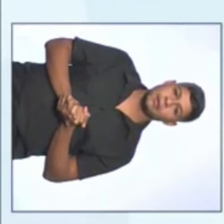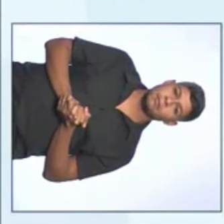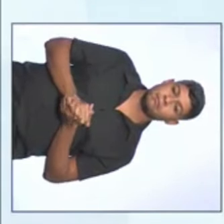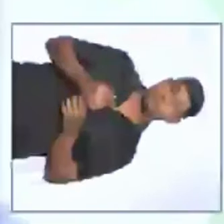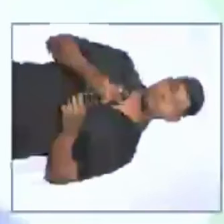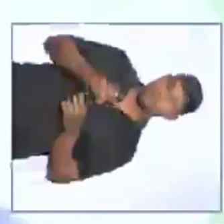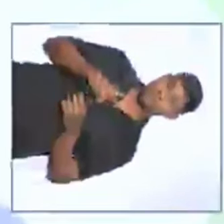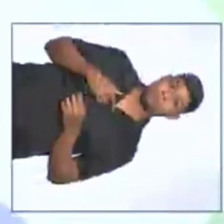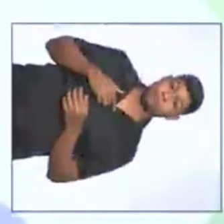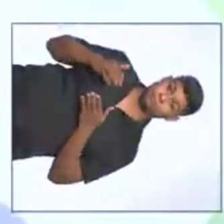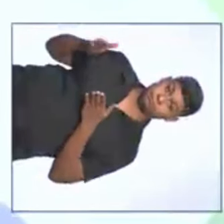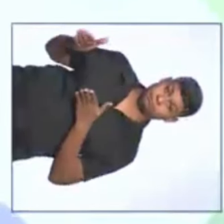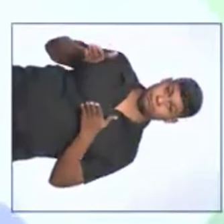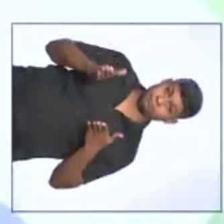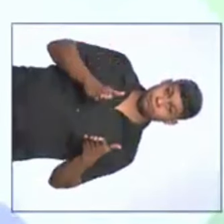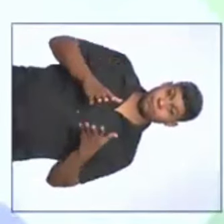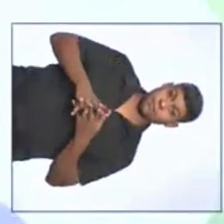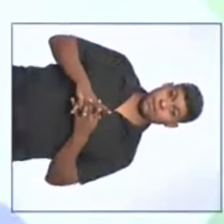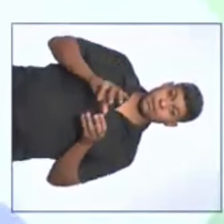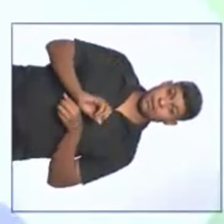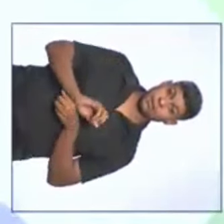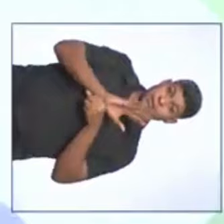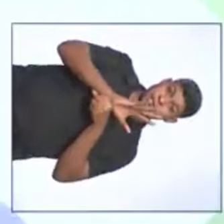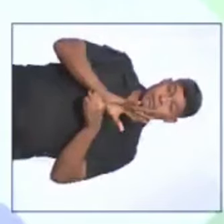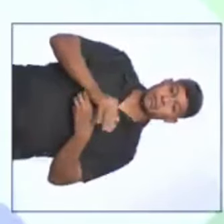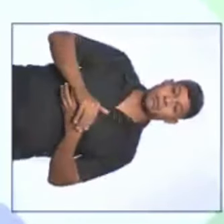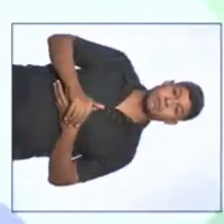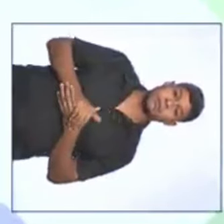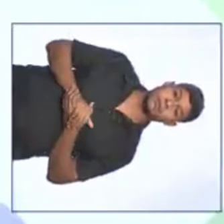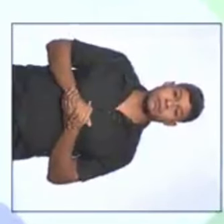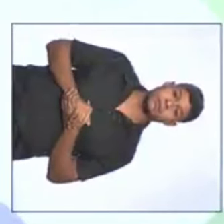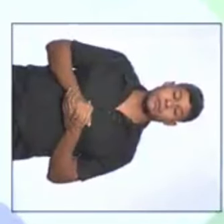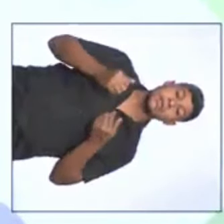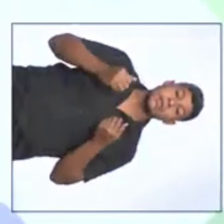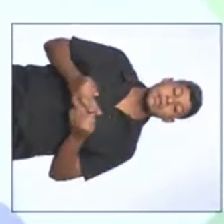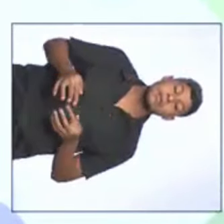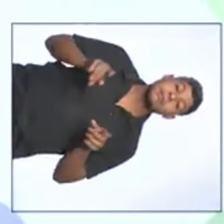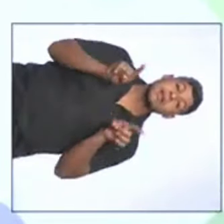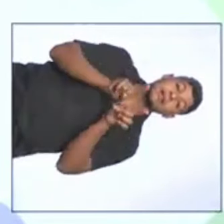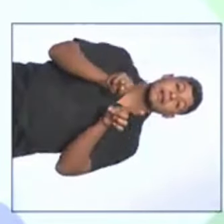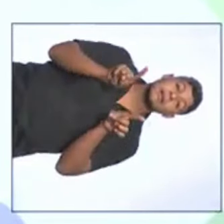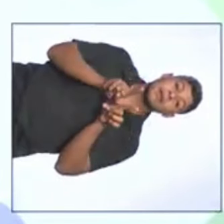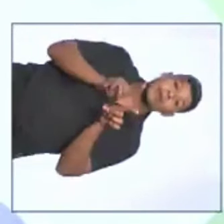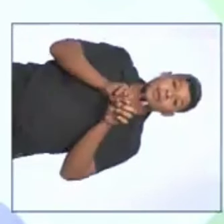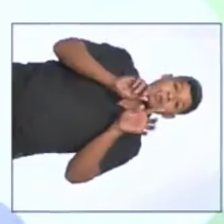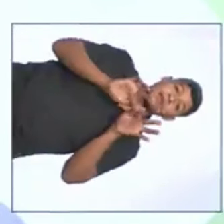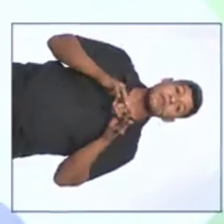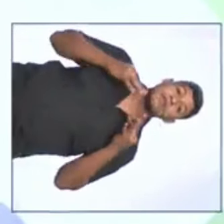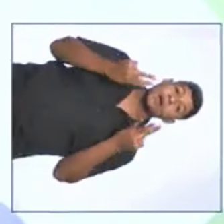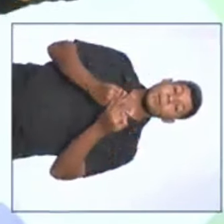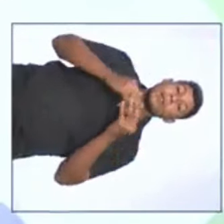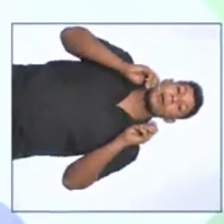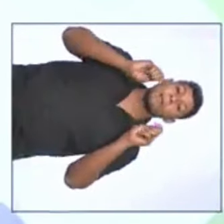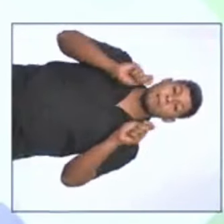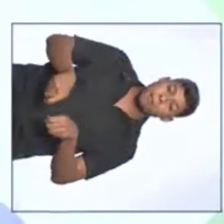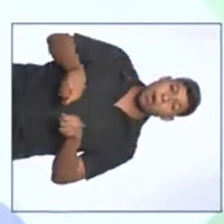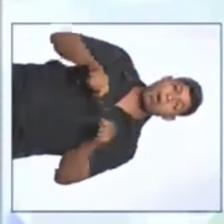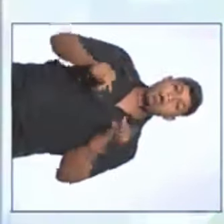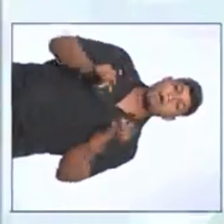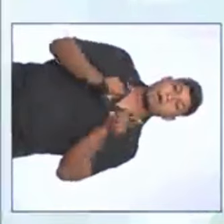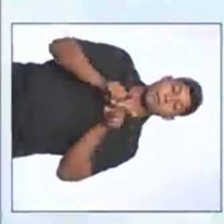passar passando pra frente o slide, né? Ele coloca também que essa entidade familiar, ela também pode ser